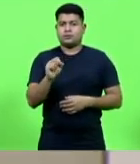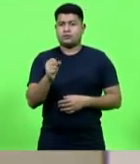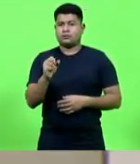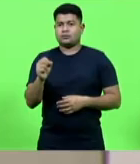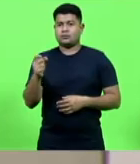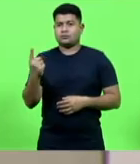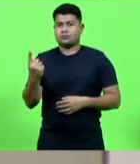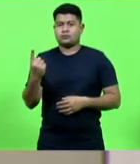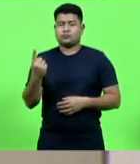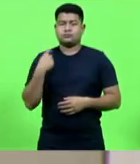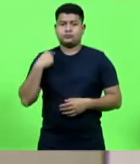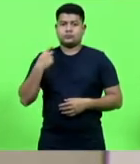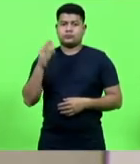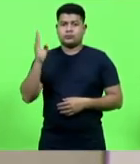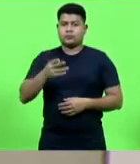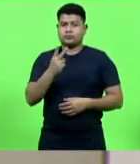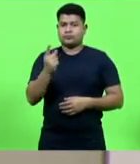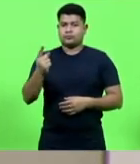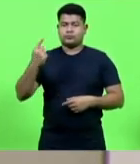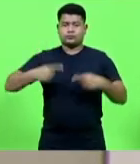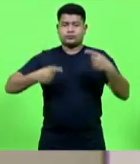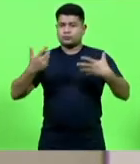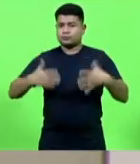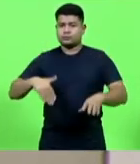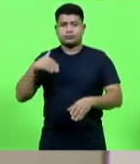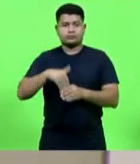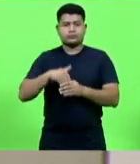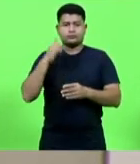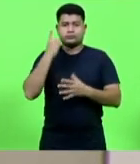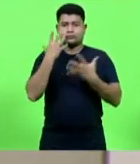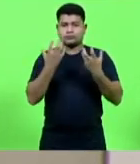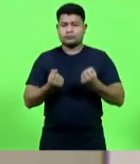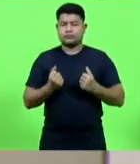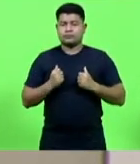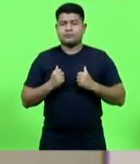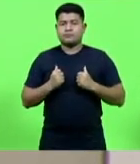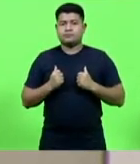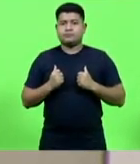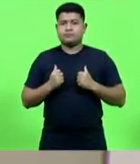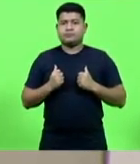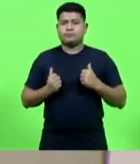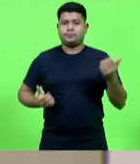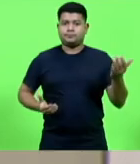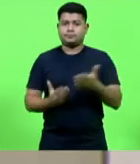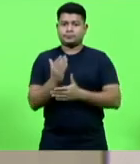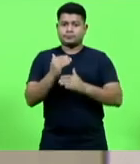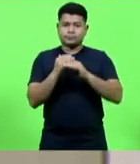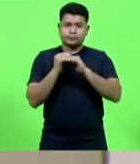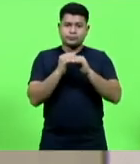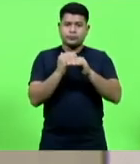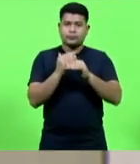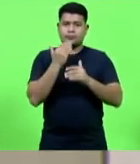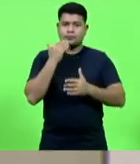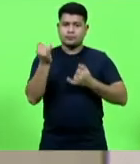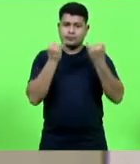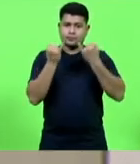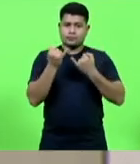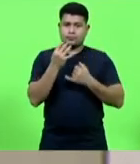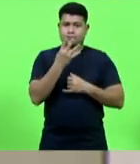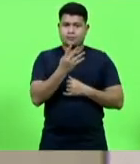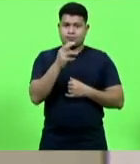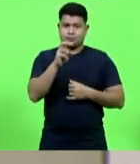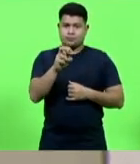discussão. Não havendo quem queira discutir, em votação, deputados que aprovam, permaneçam como se encontra, aprovado por unanimidade. Pedindo informação